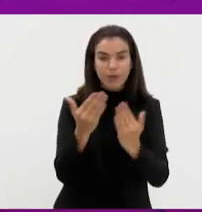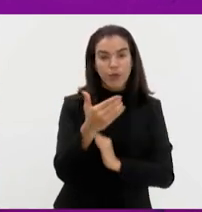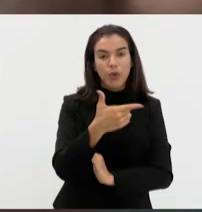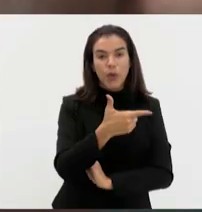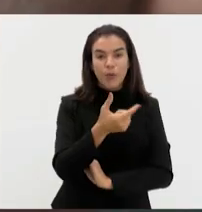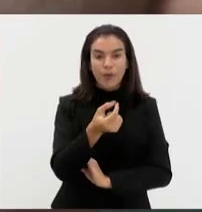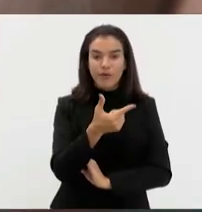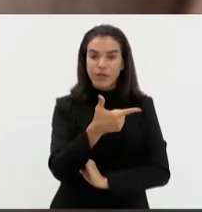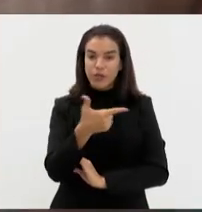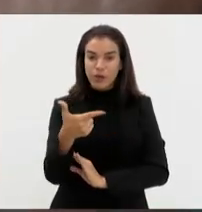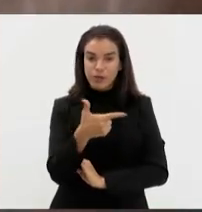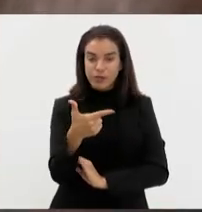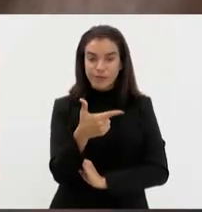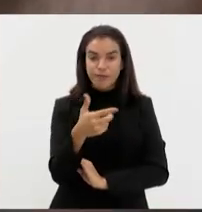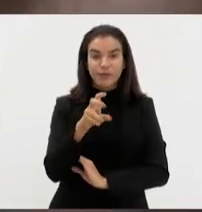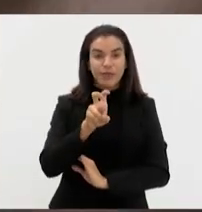2022.